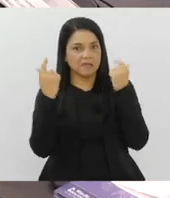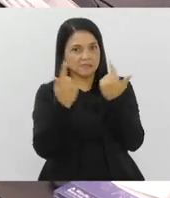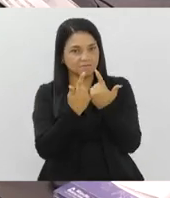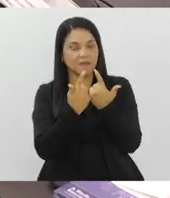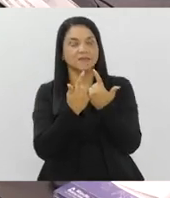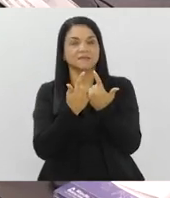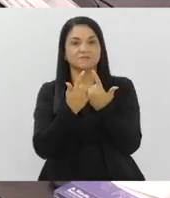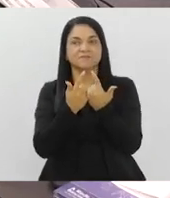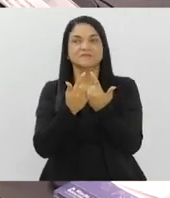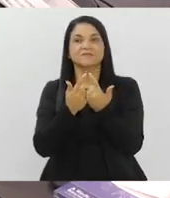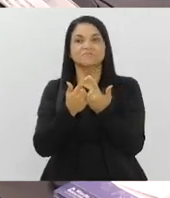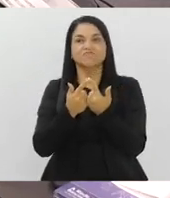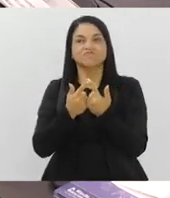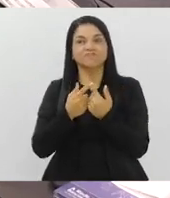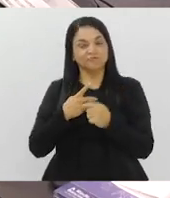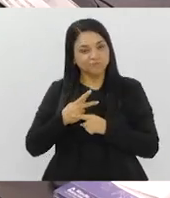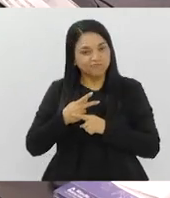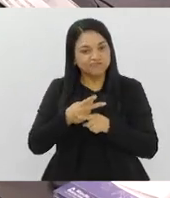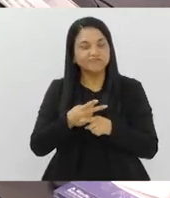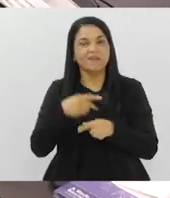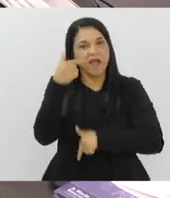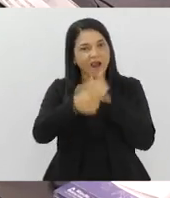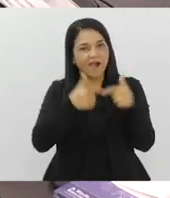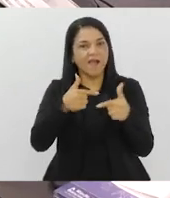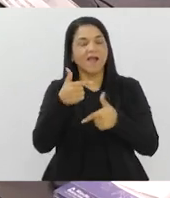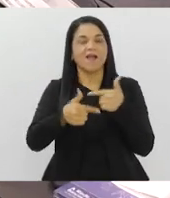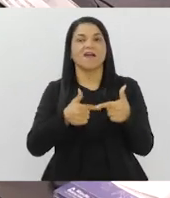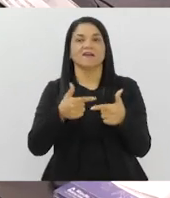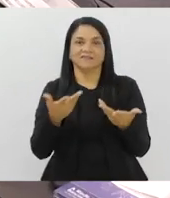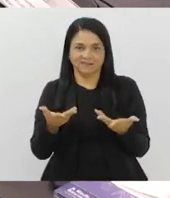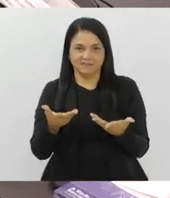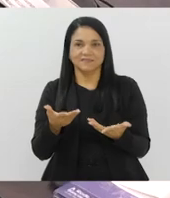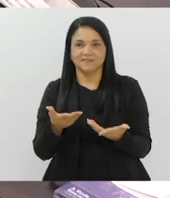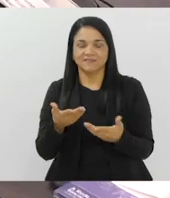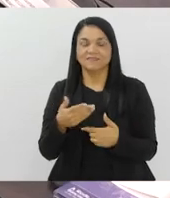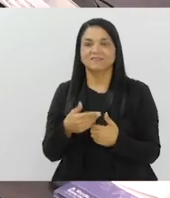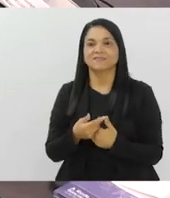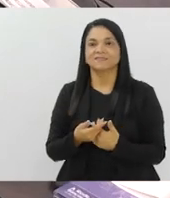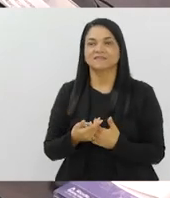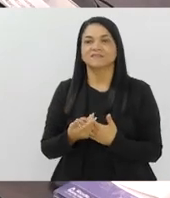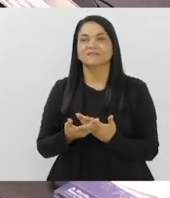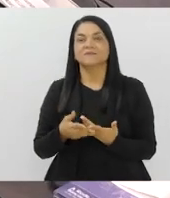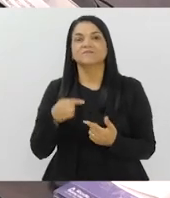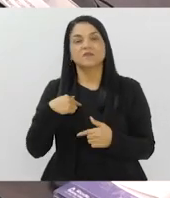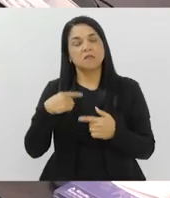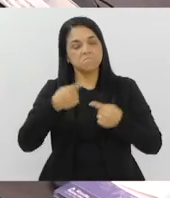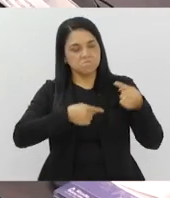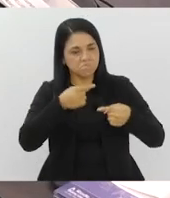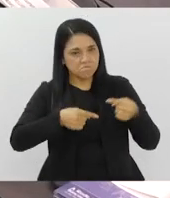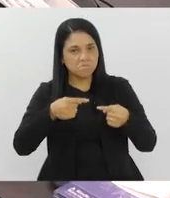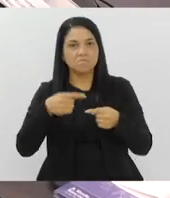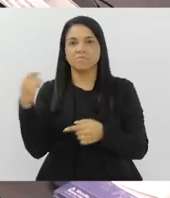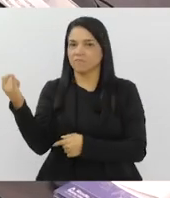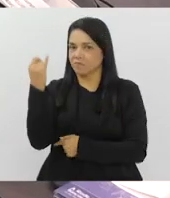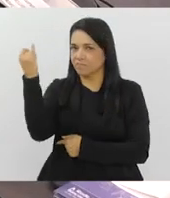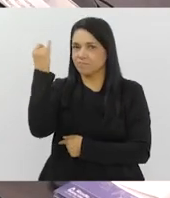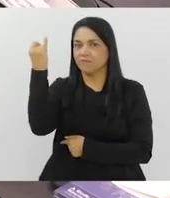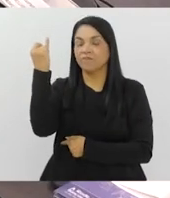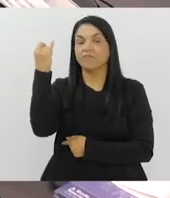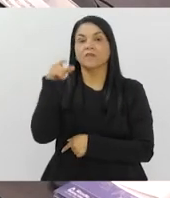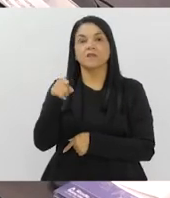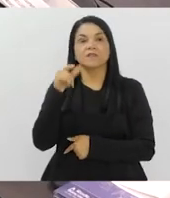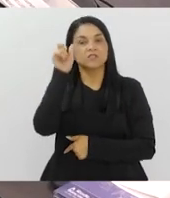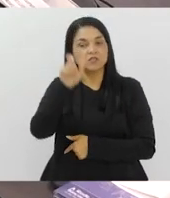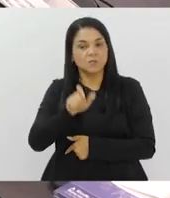corre atrás e o povo vem. E é importante, Thaís, trazer esse debate, porque quando a gente está falando das mulheres parlamentares, a gente